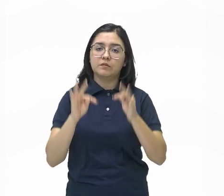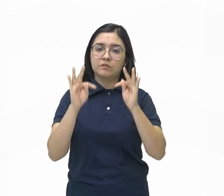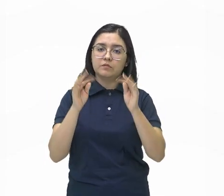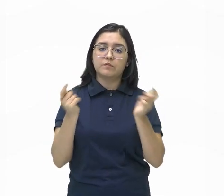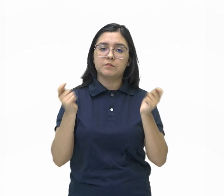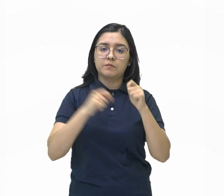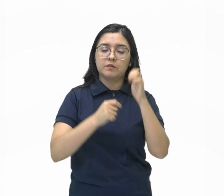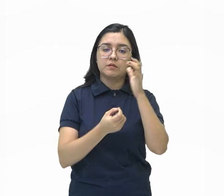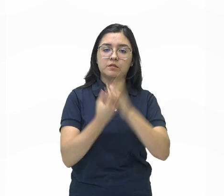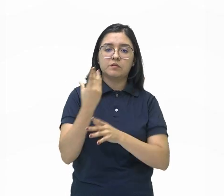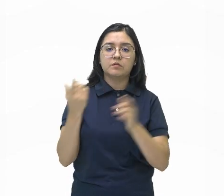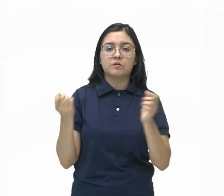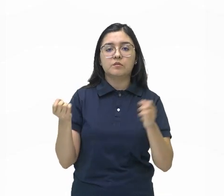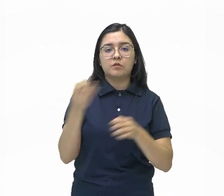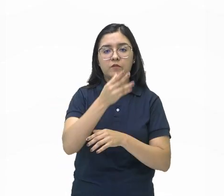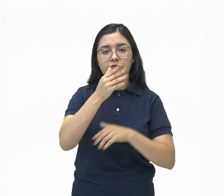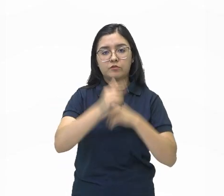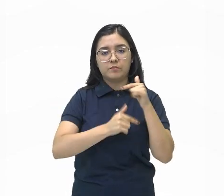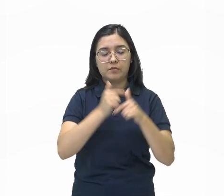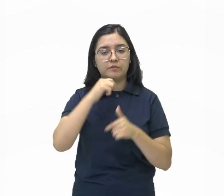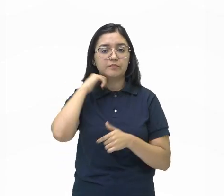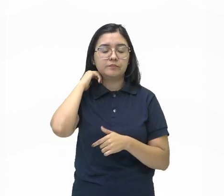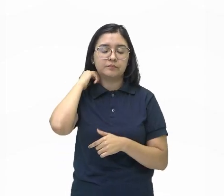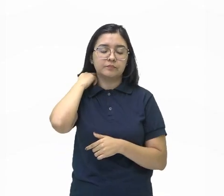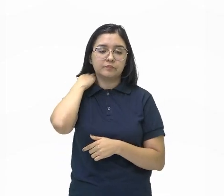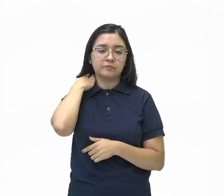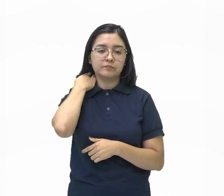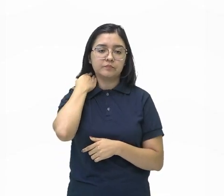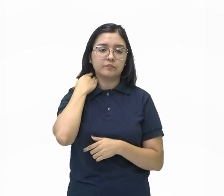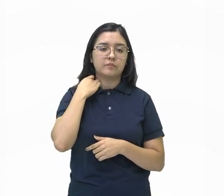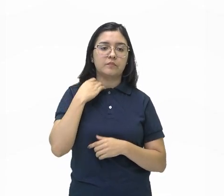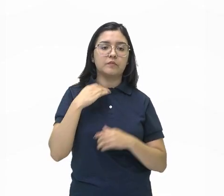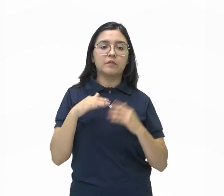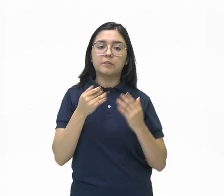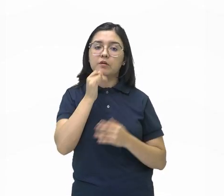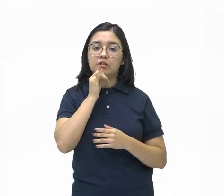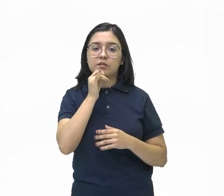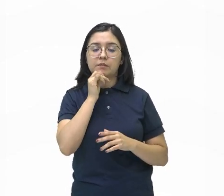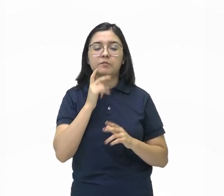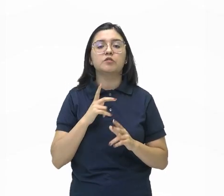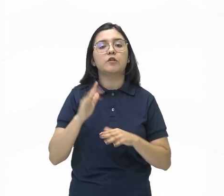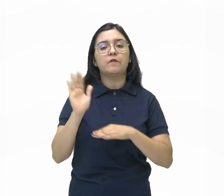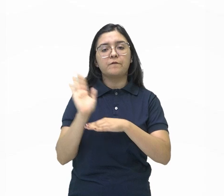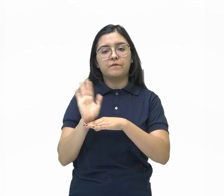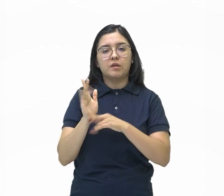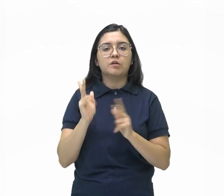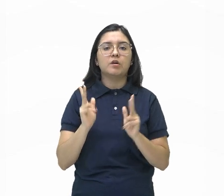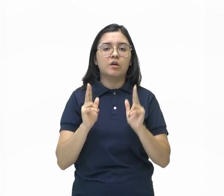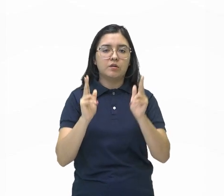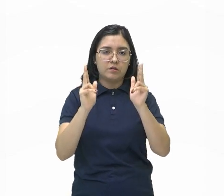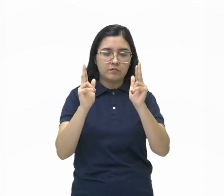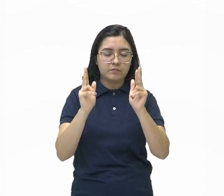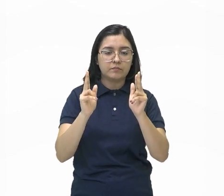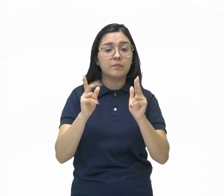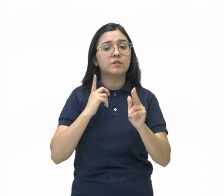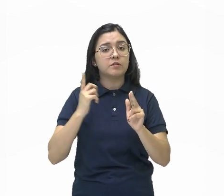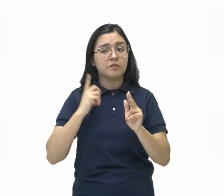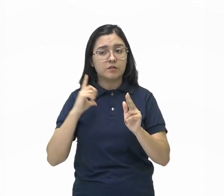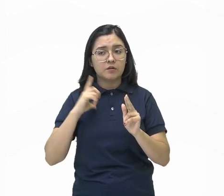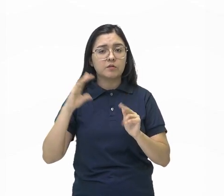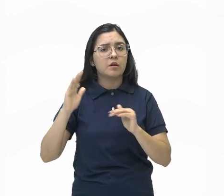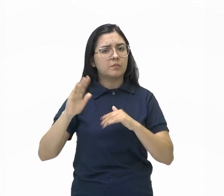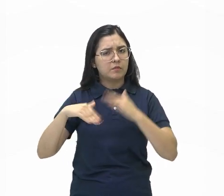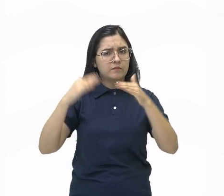profissões. Né? Aqui dá o exemplo de edição de vídeos, né? Mas já está muito mais avançada,